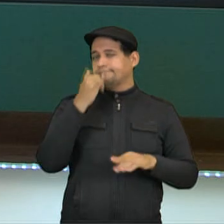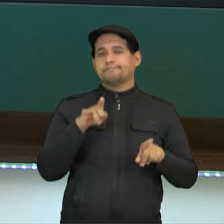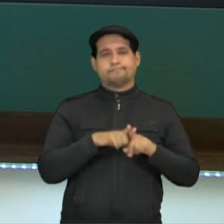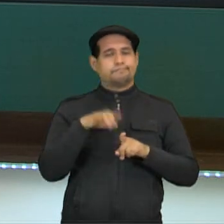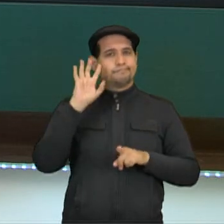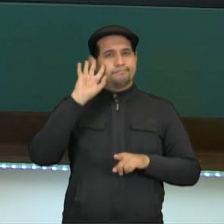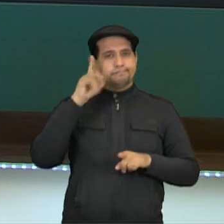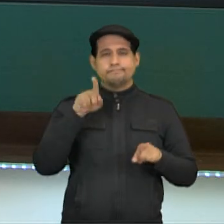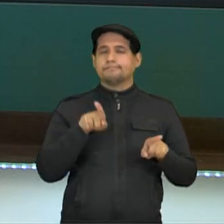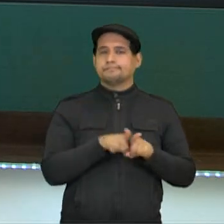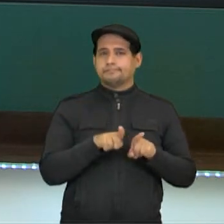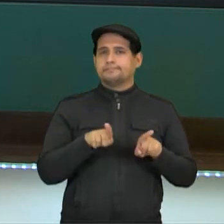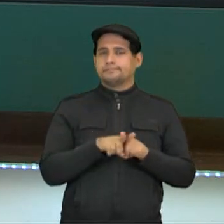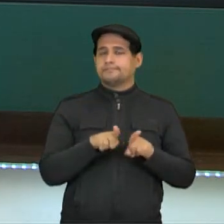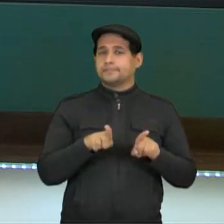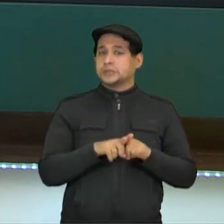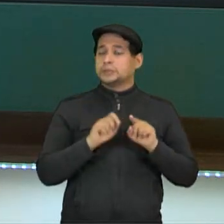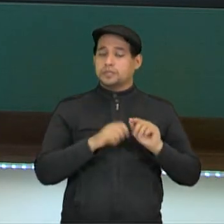que pode estar